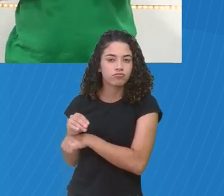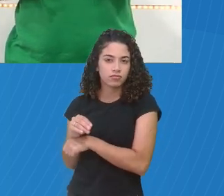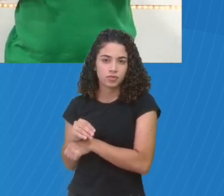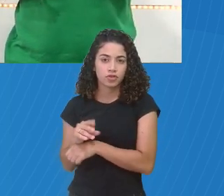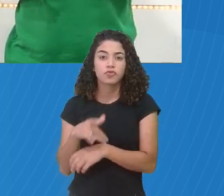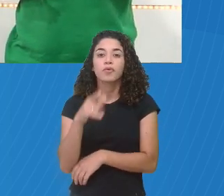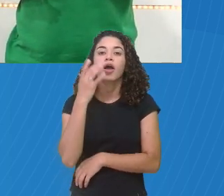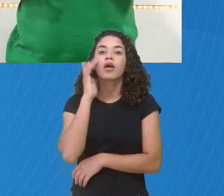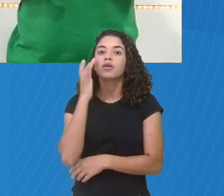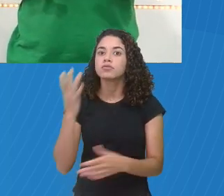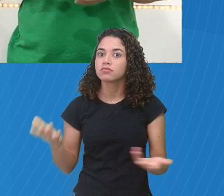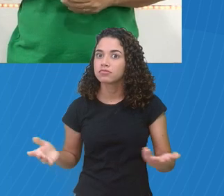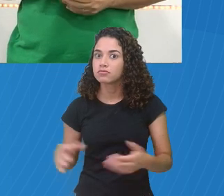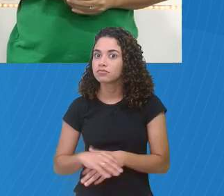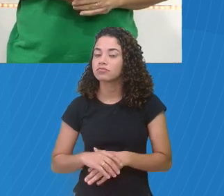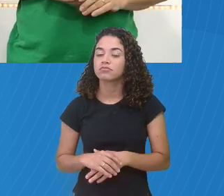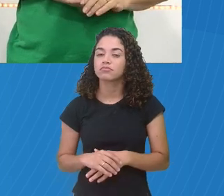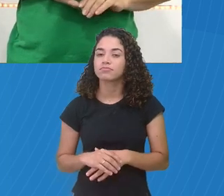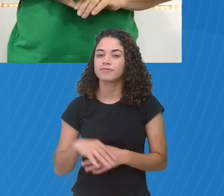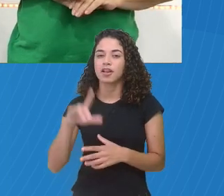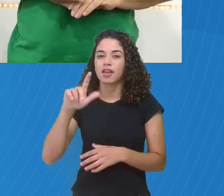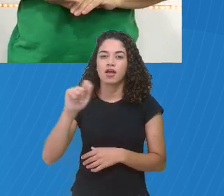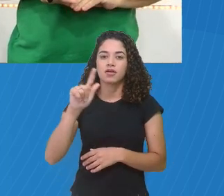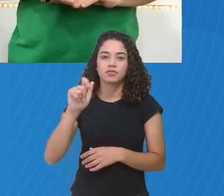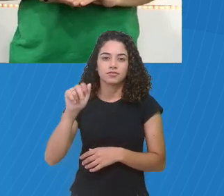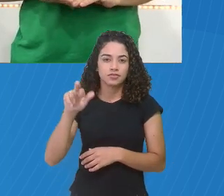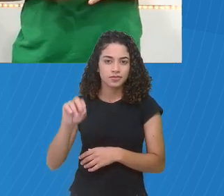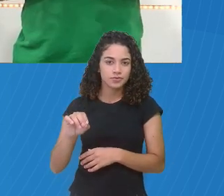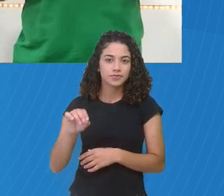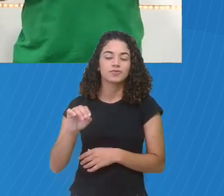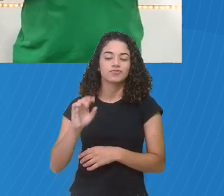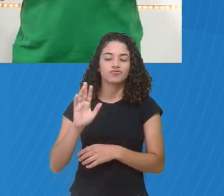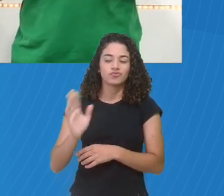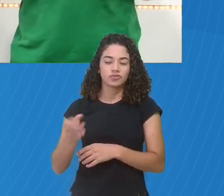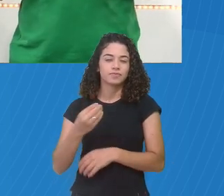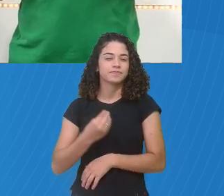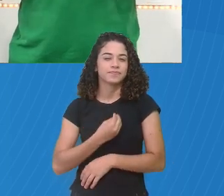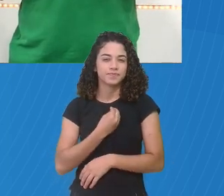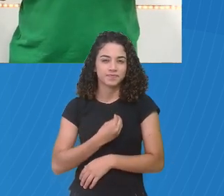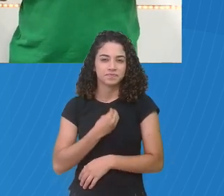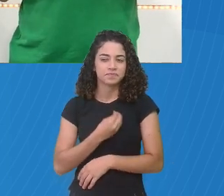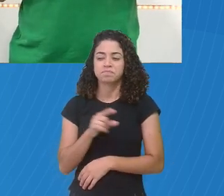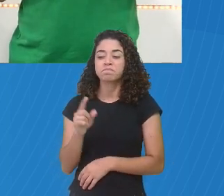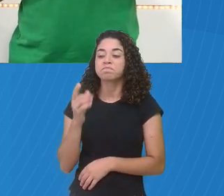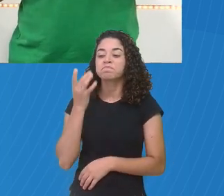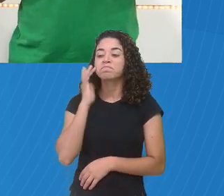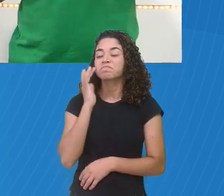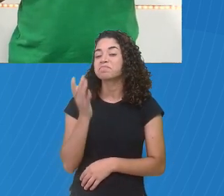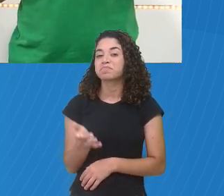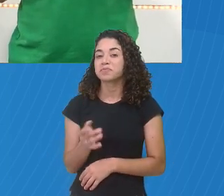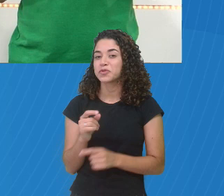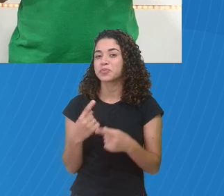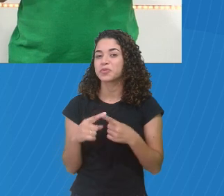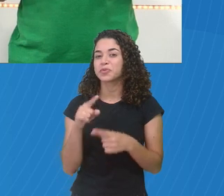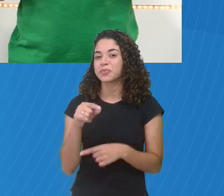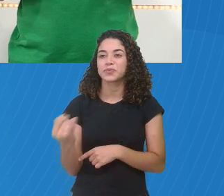acha aí de casa? Né, o Lázaro que estava aí já. Então, o que você pensa? Por que é importante